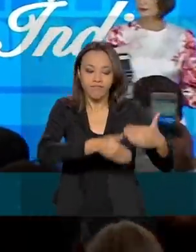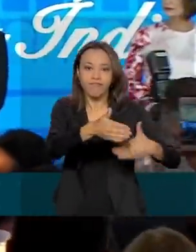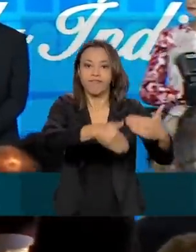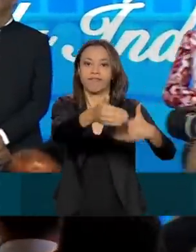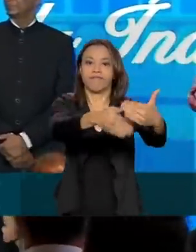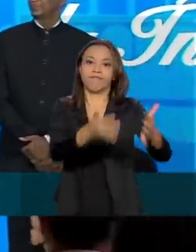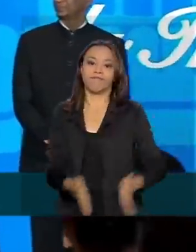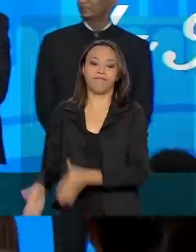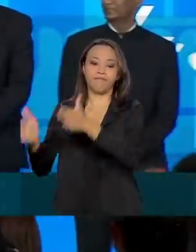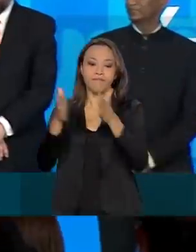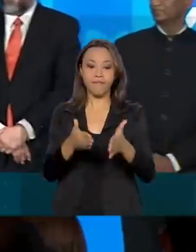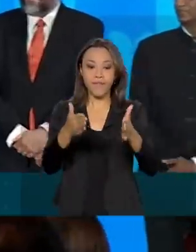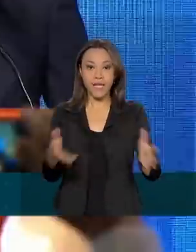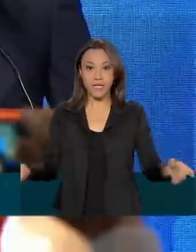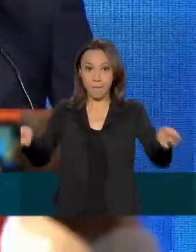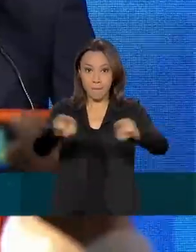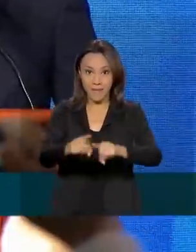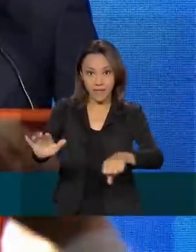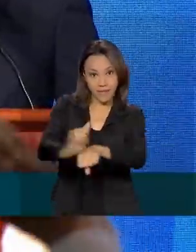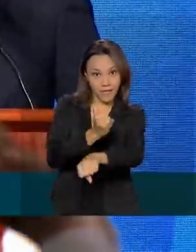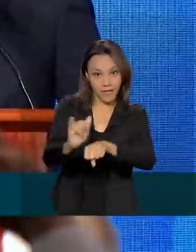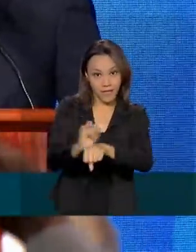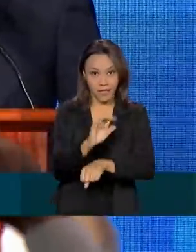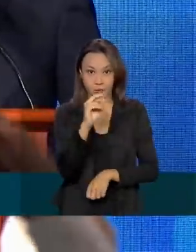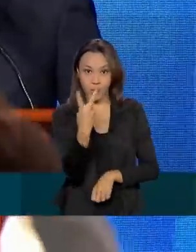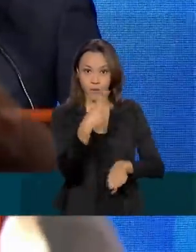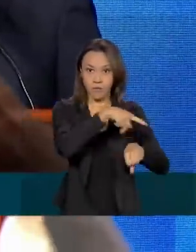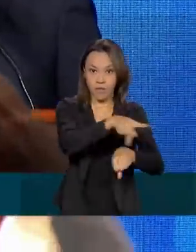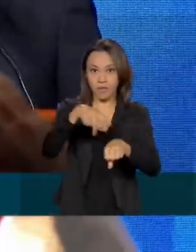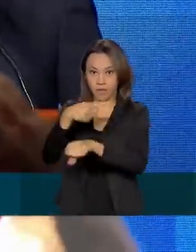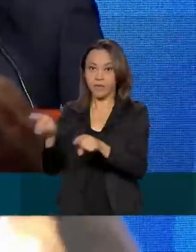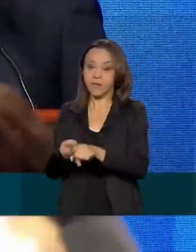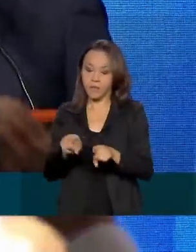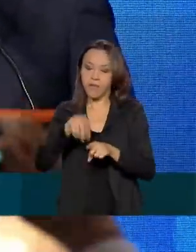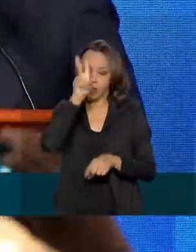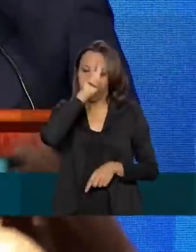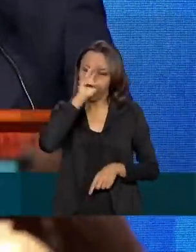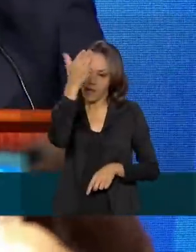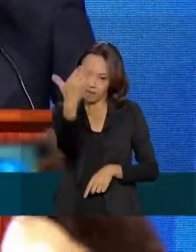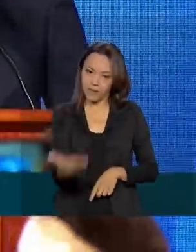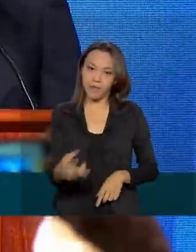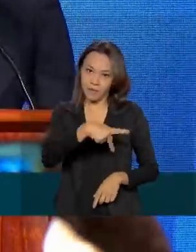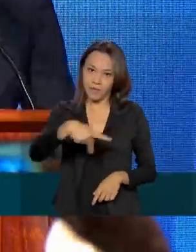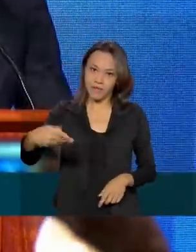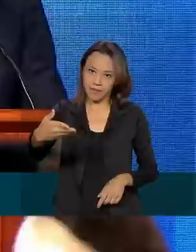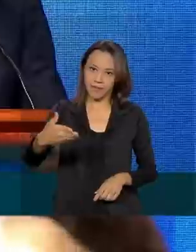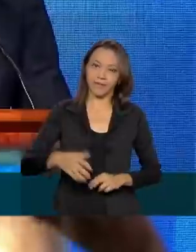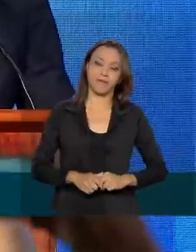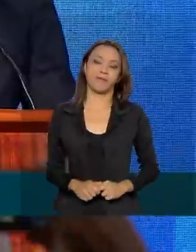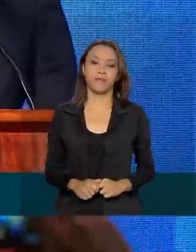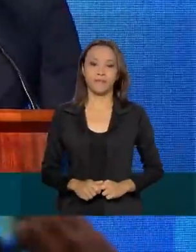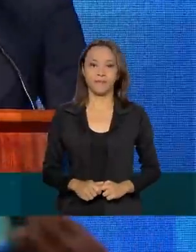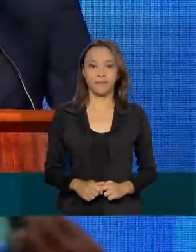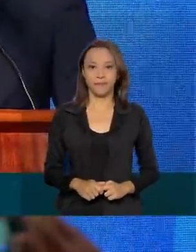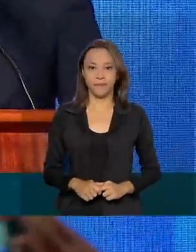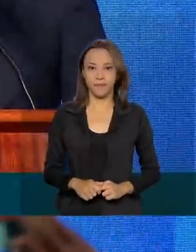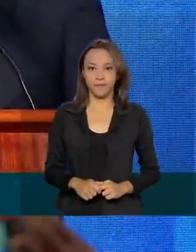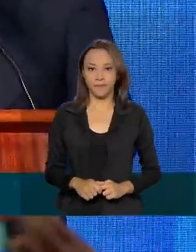estratégica entre os dois países também foi lembrada pelo presidente Jair bolsonaro notamos